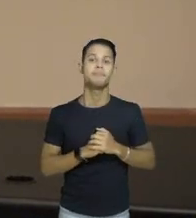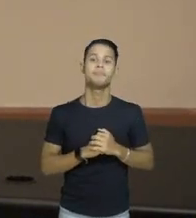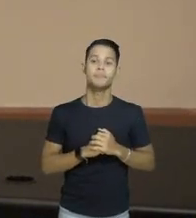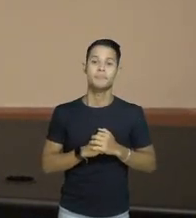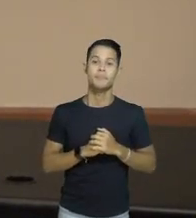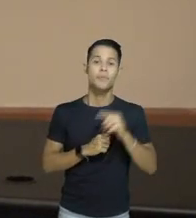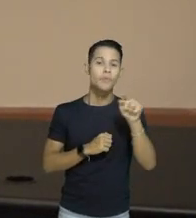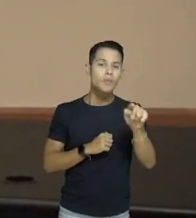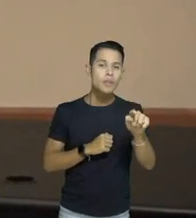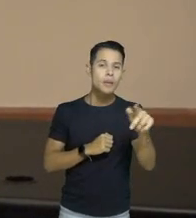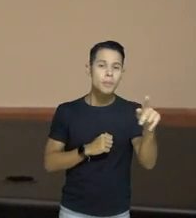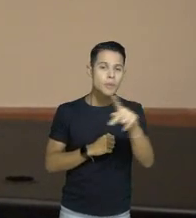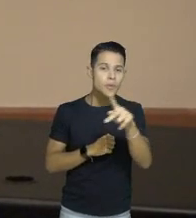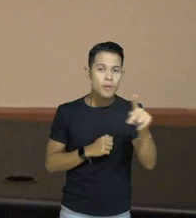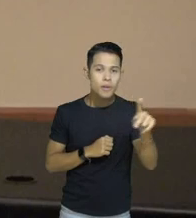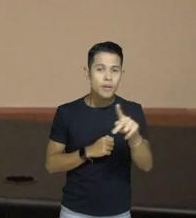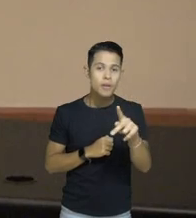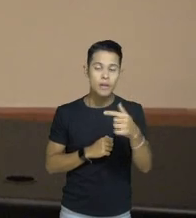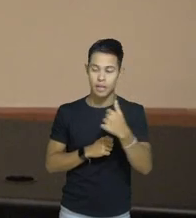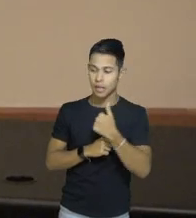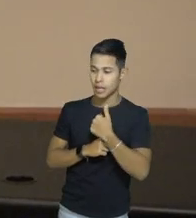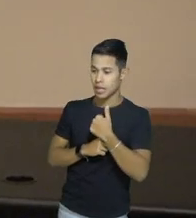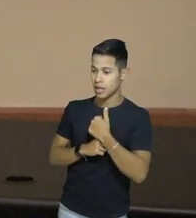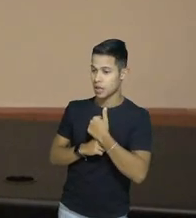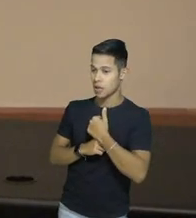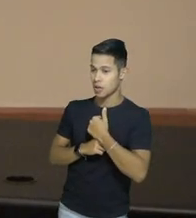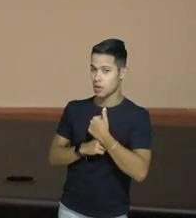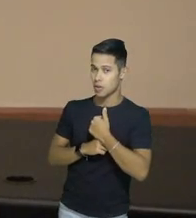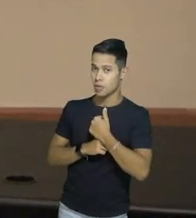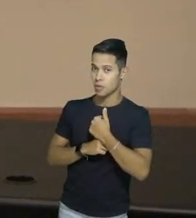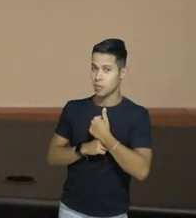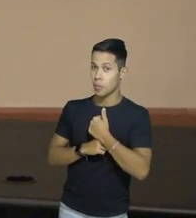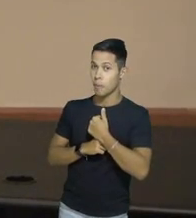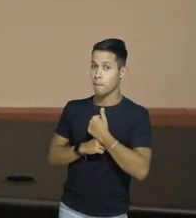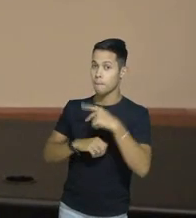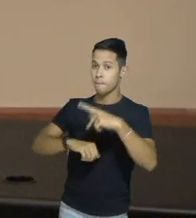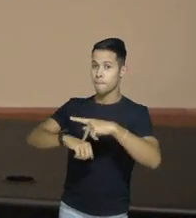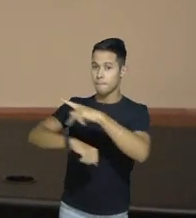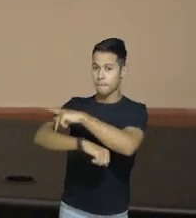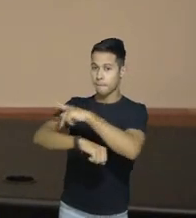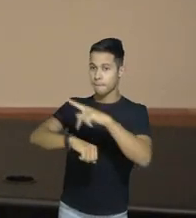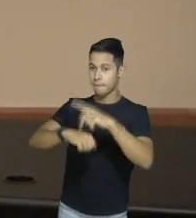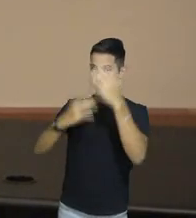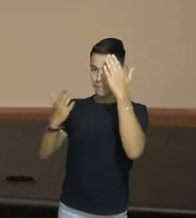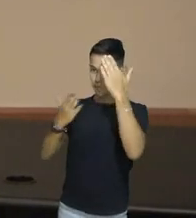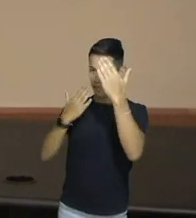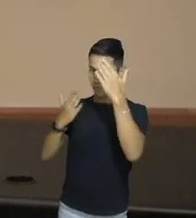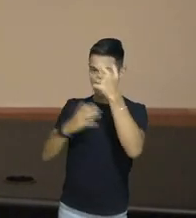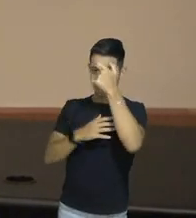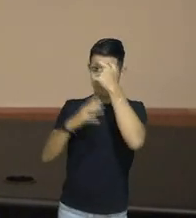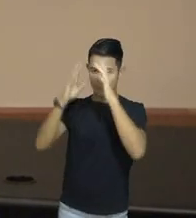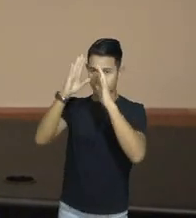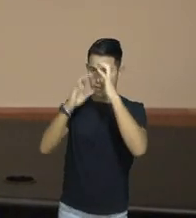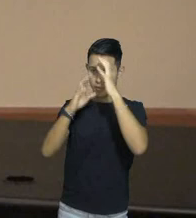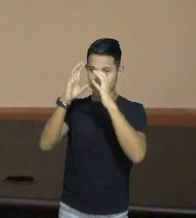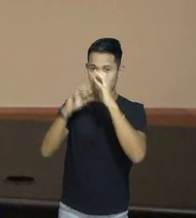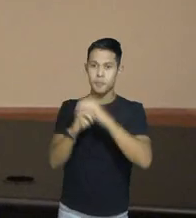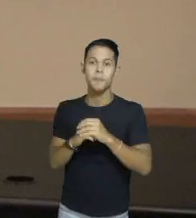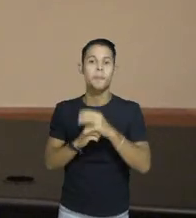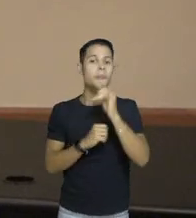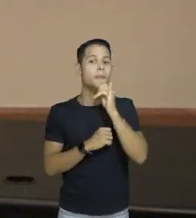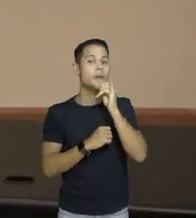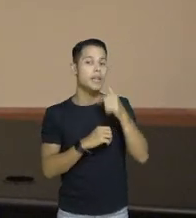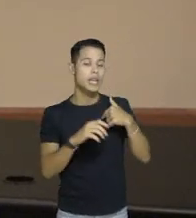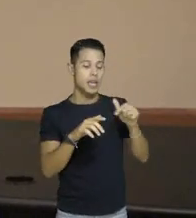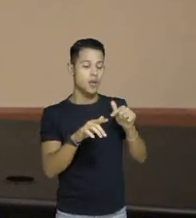é professora? Eu sou neuropsicopedagoga. Então, vamos pensar agora aqui. Estou trabalhando uma